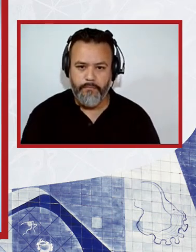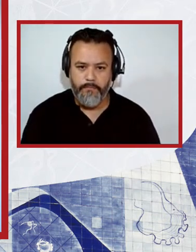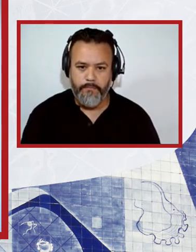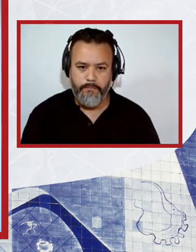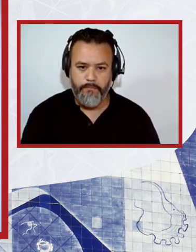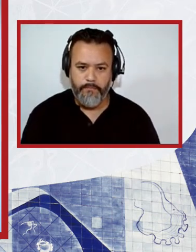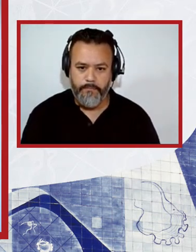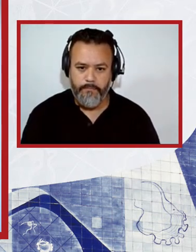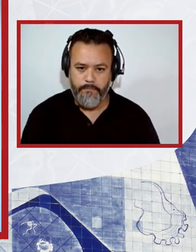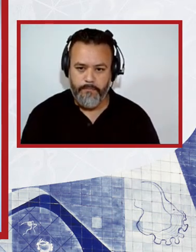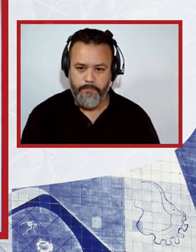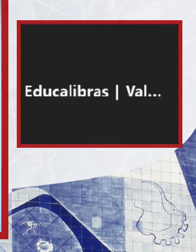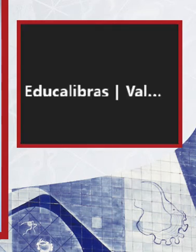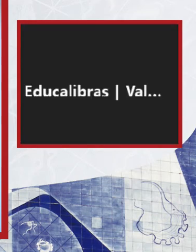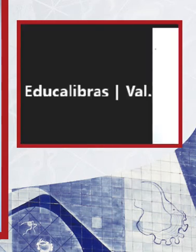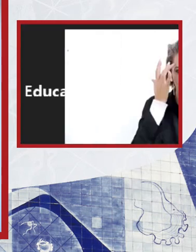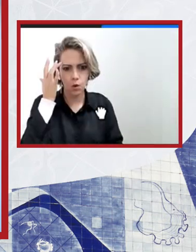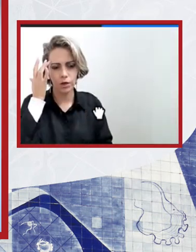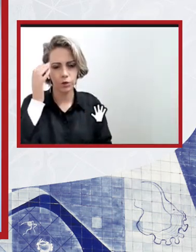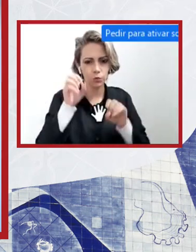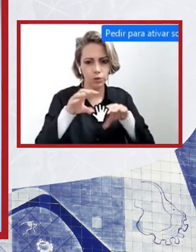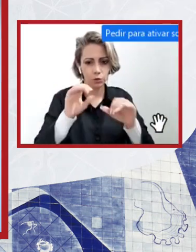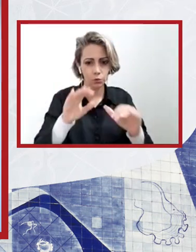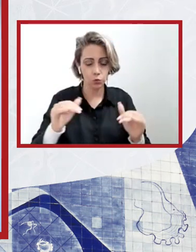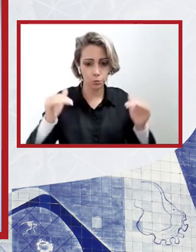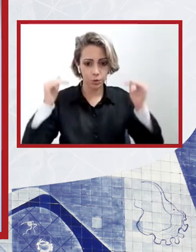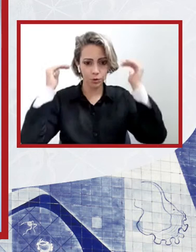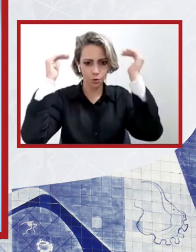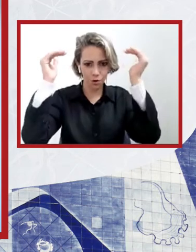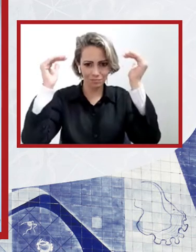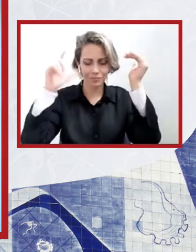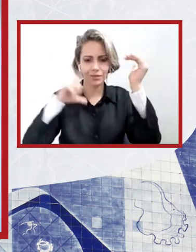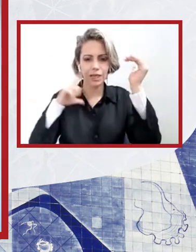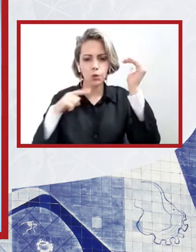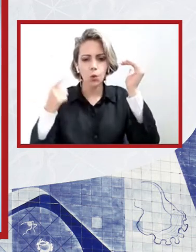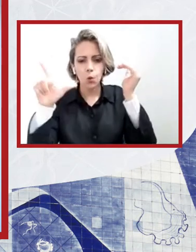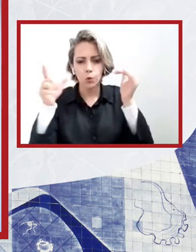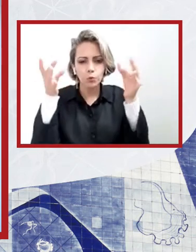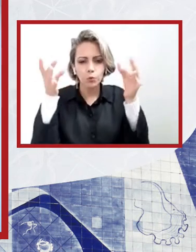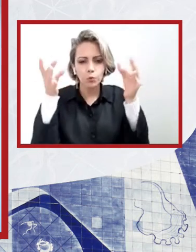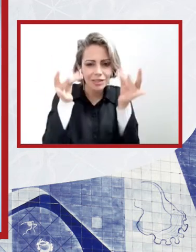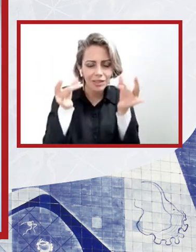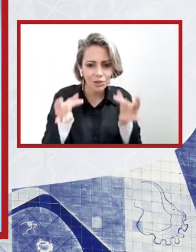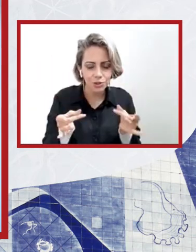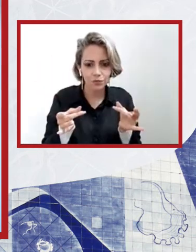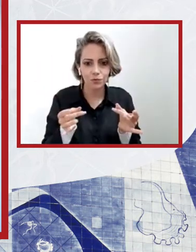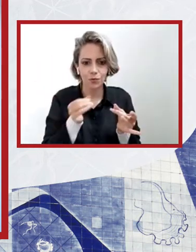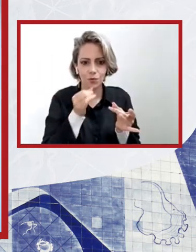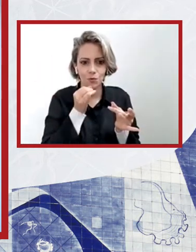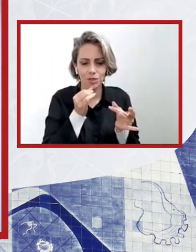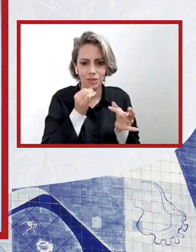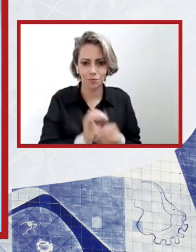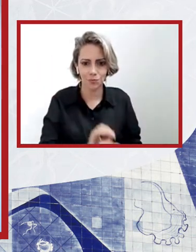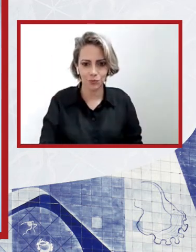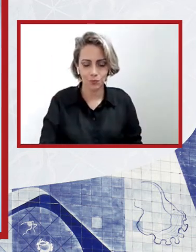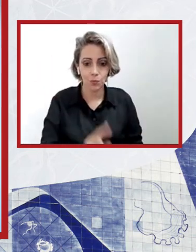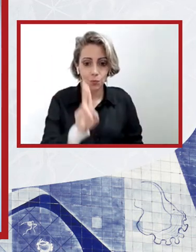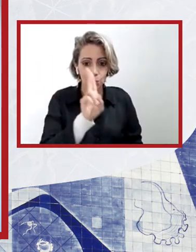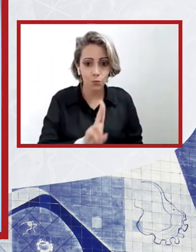usando também outros descritivos, né, como o uso